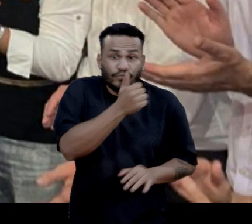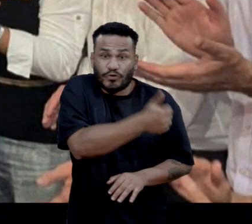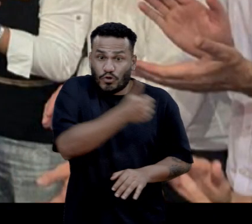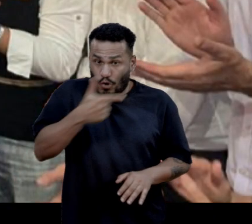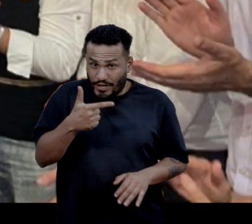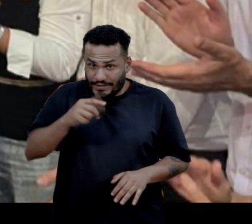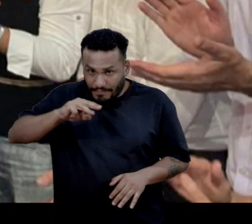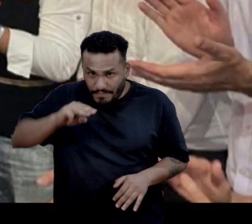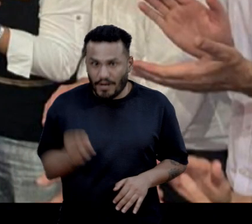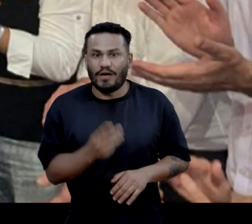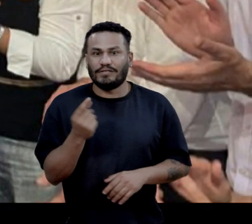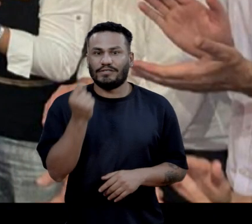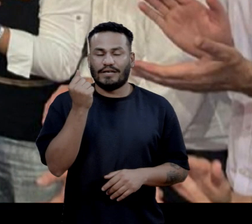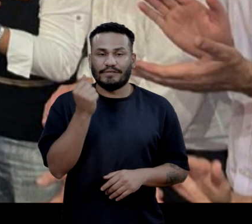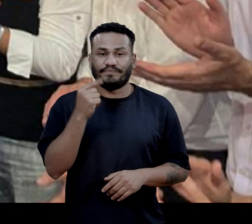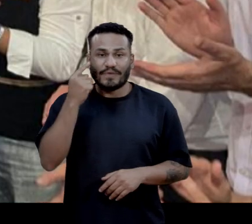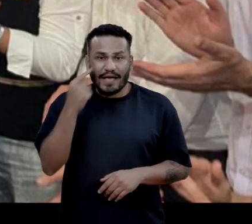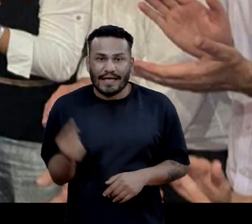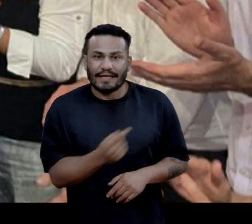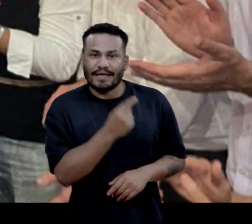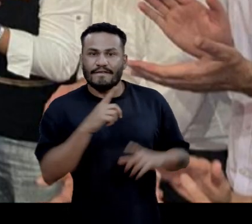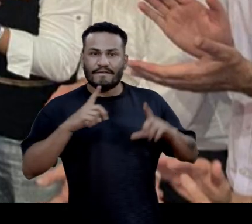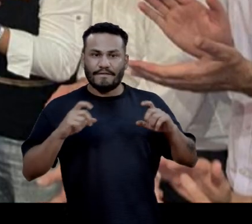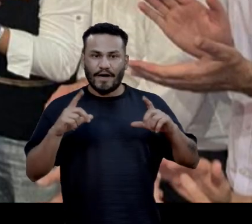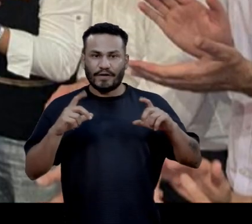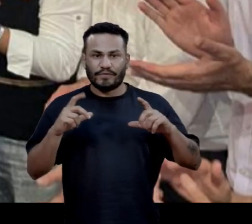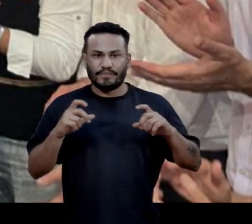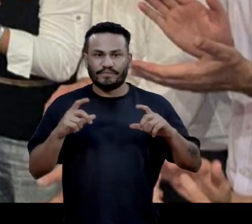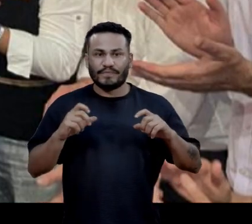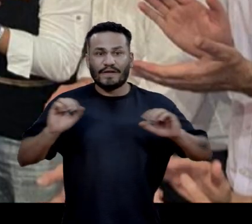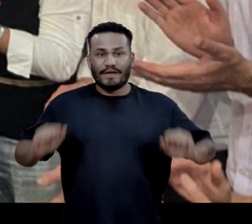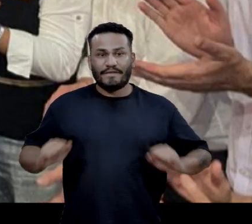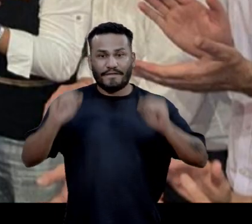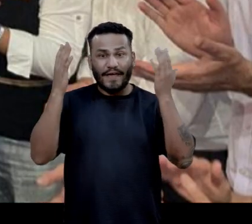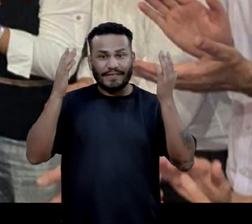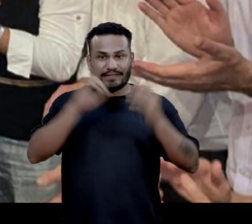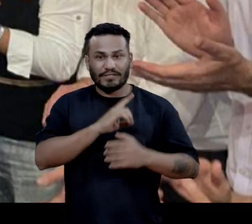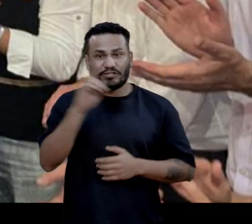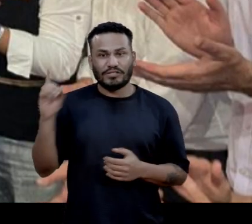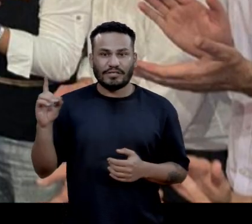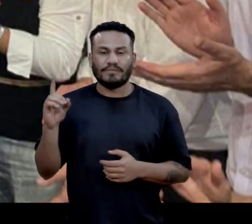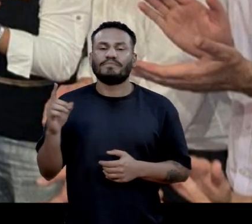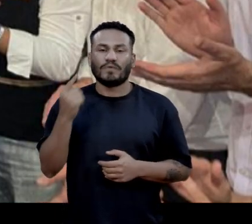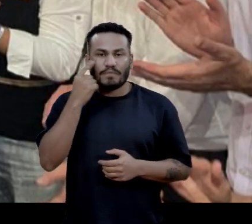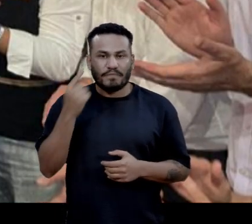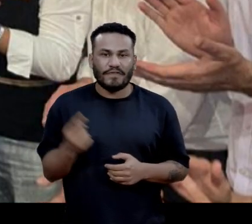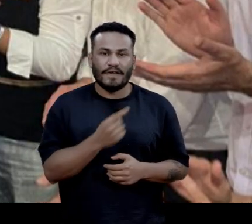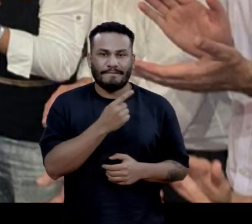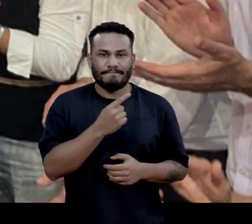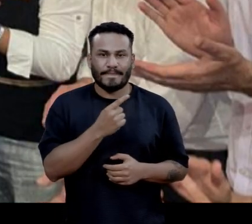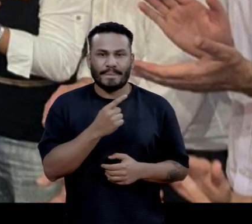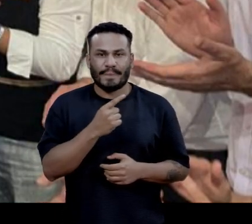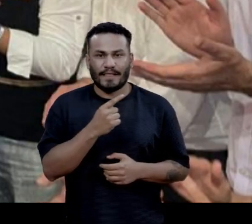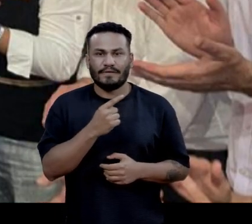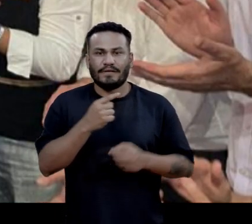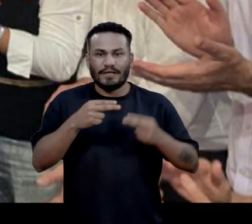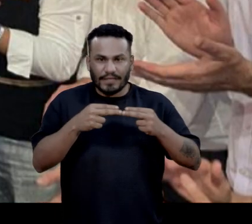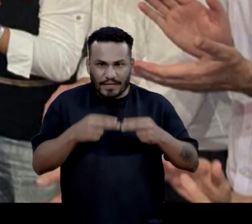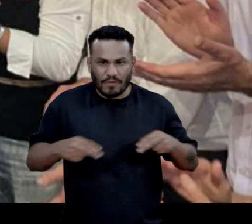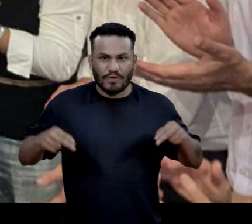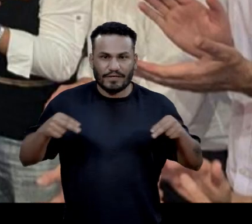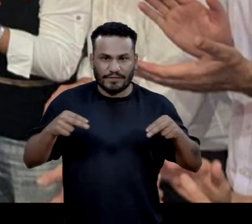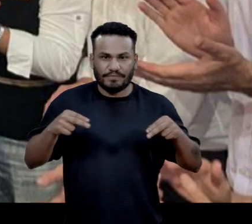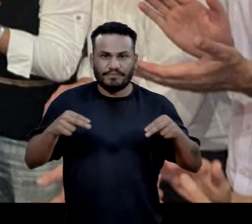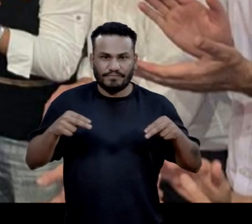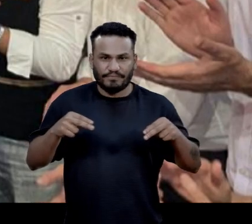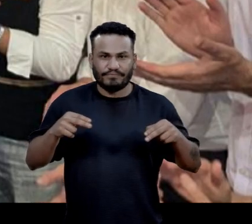12 milhões de reais. E aqui tem a outra foto da festa no dia, como podemos ver, no dia da inauguração